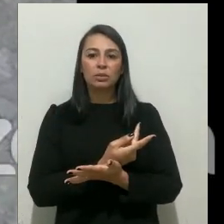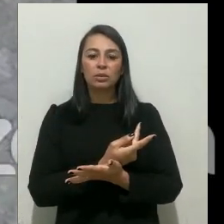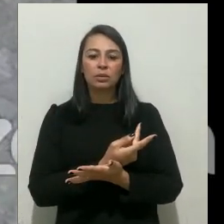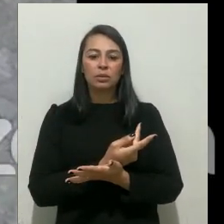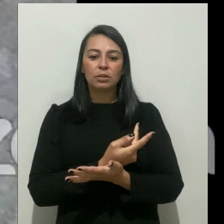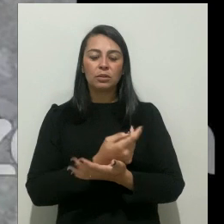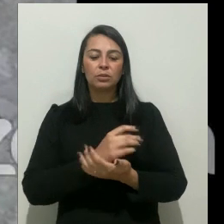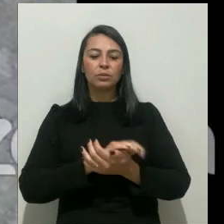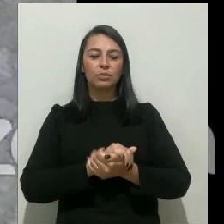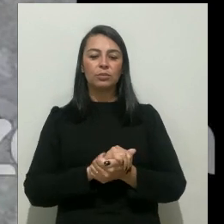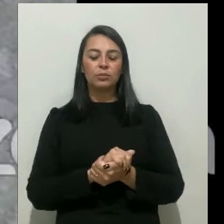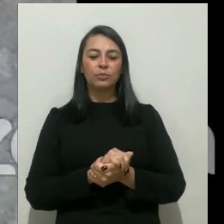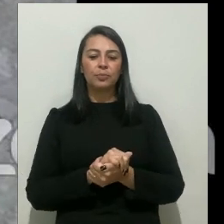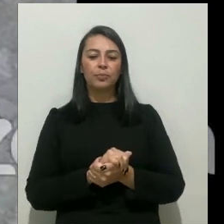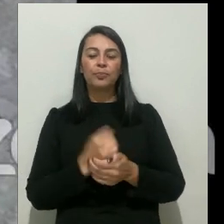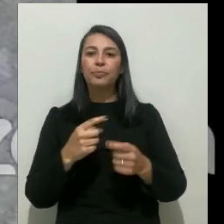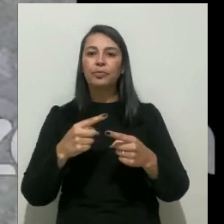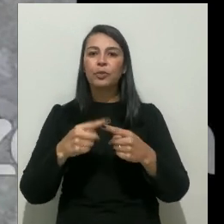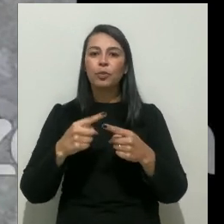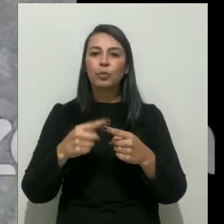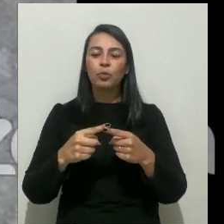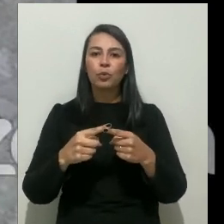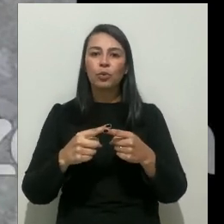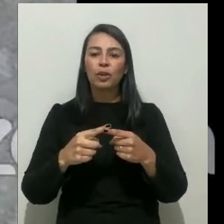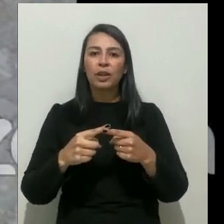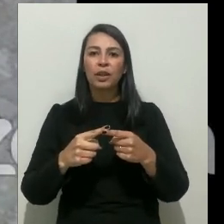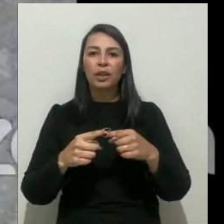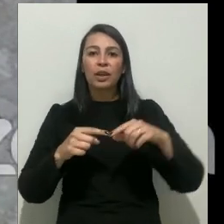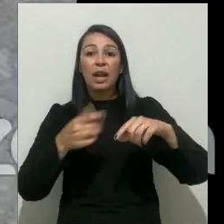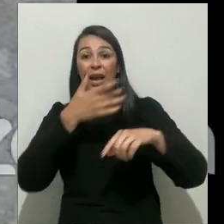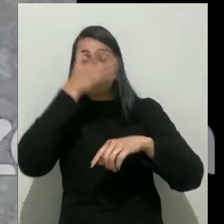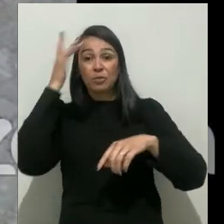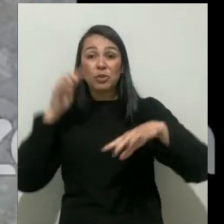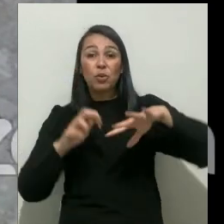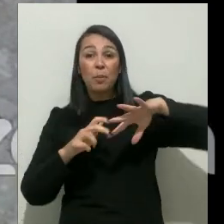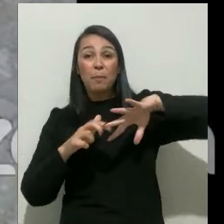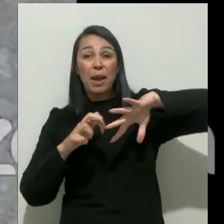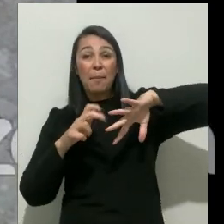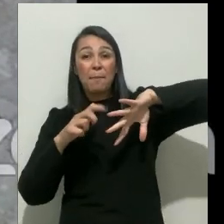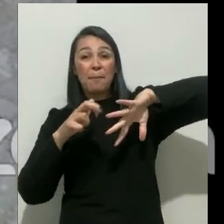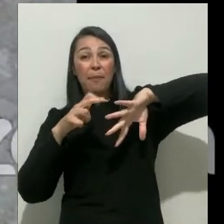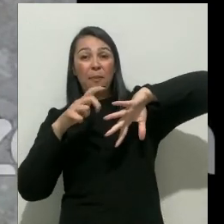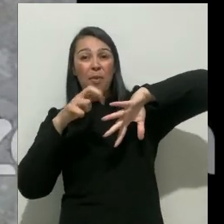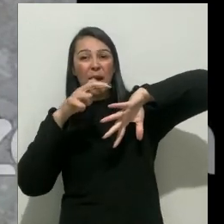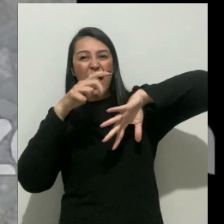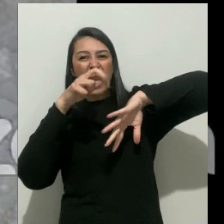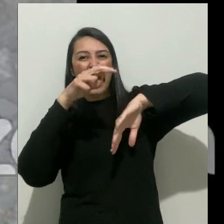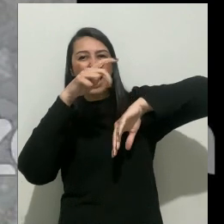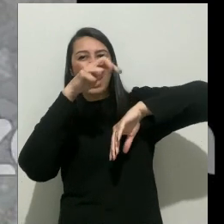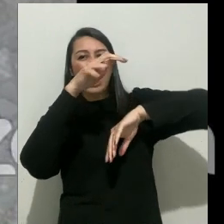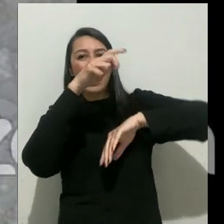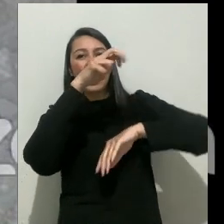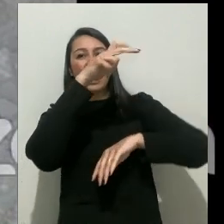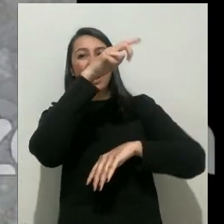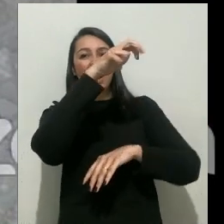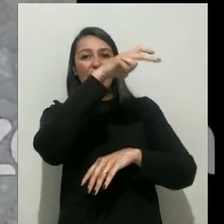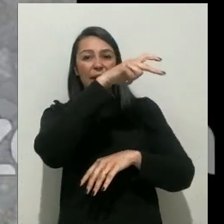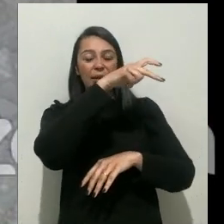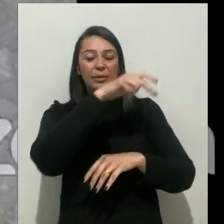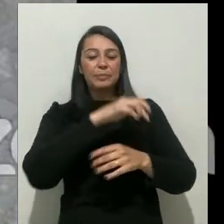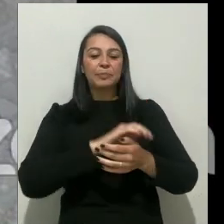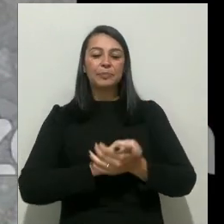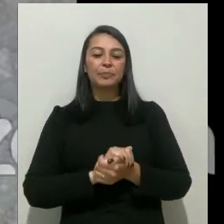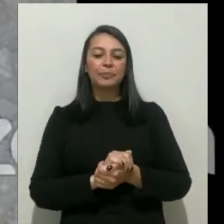vez, a gente espera que assim seja, porque eles subiram, né? As pessoas conseguiram subir pelos andaimes que não tinham as varandas